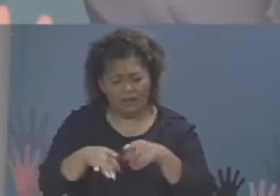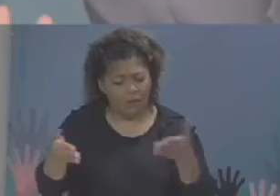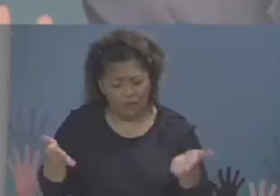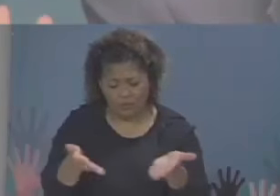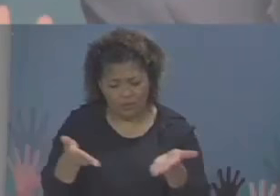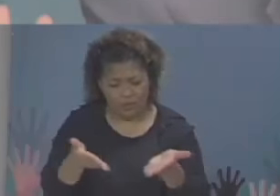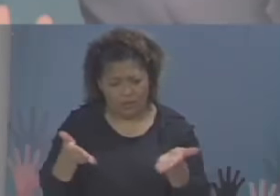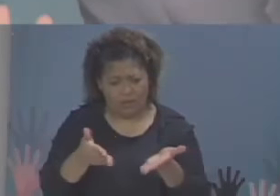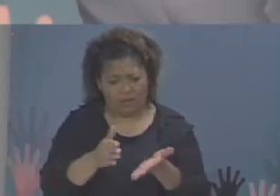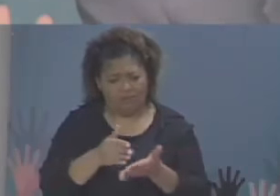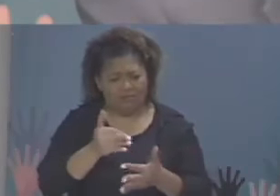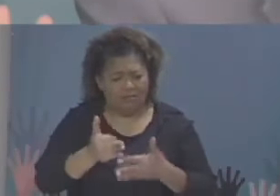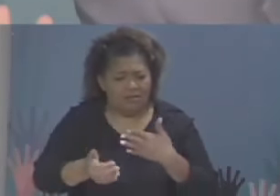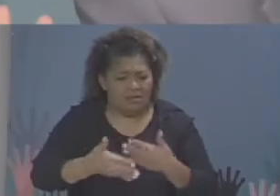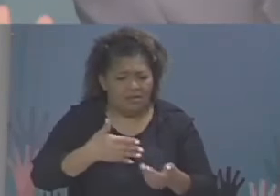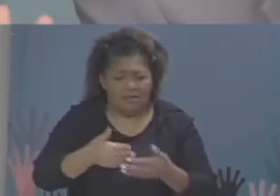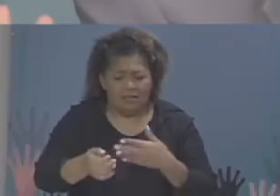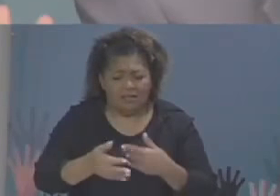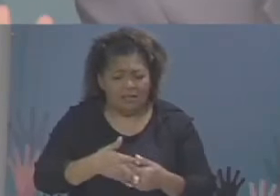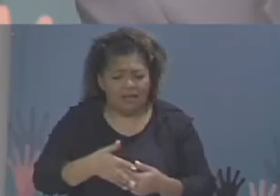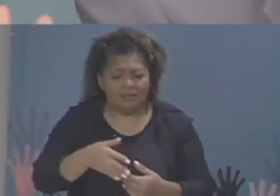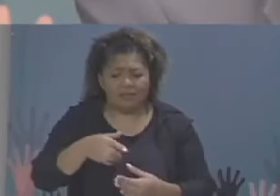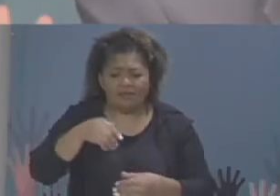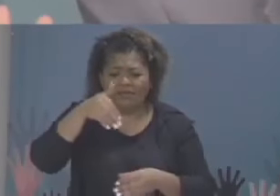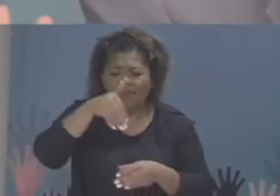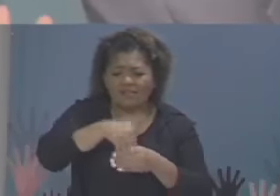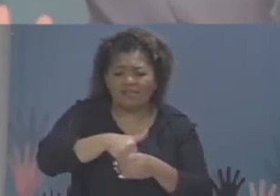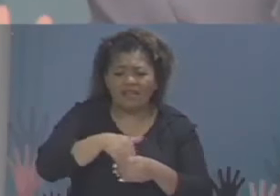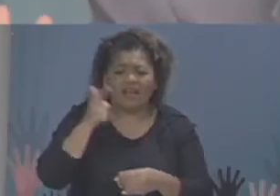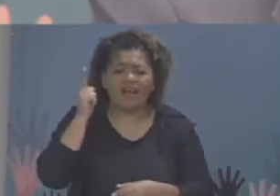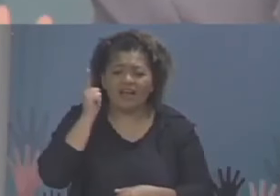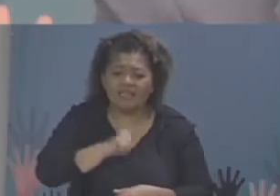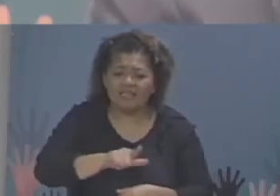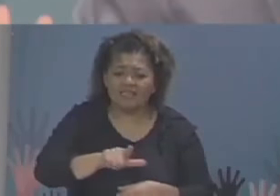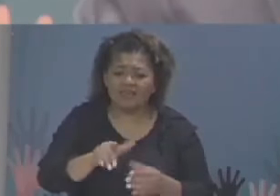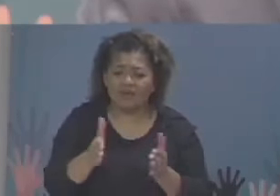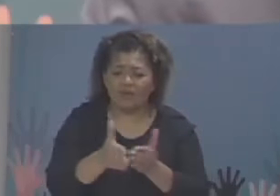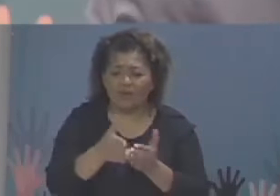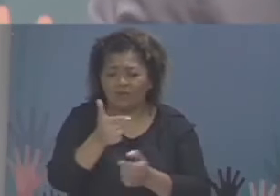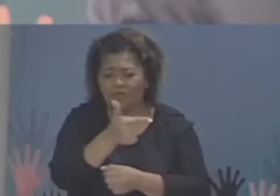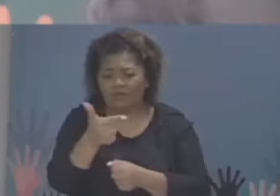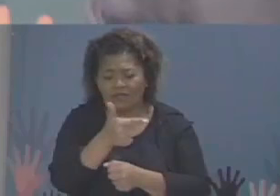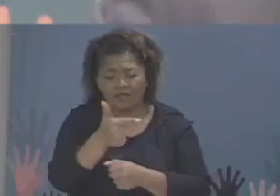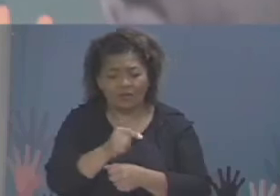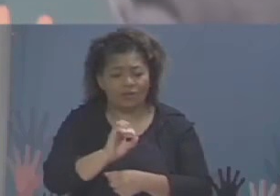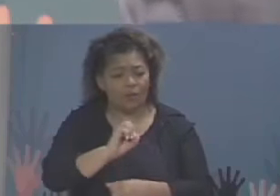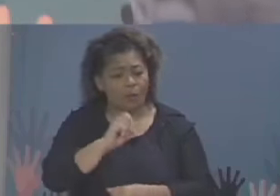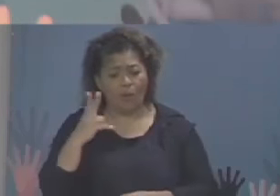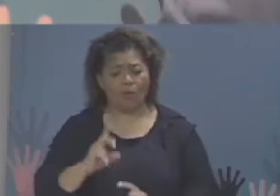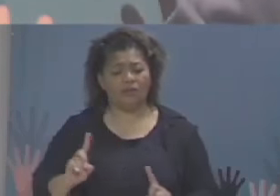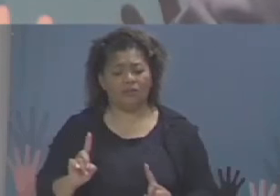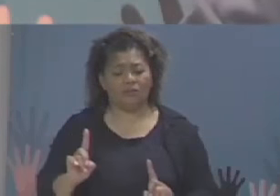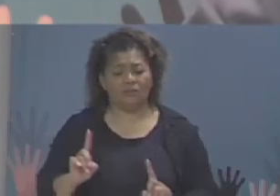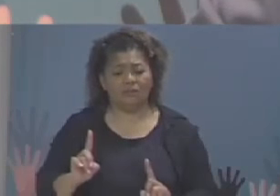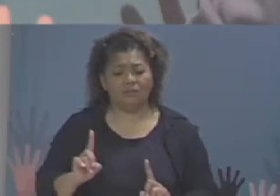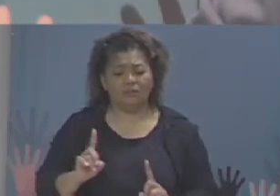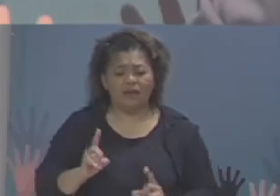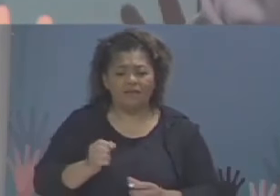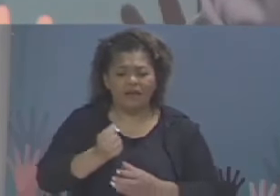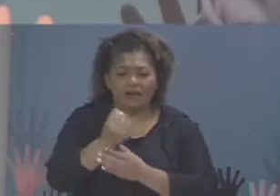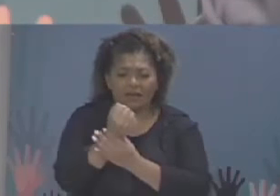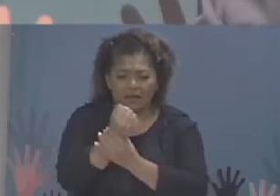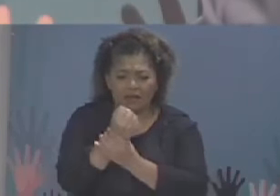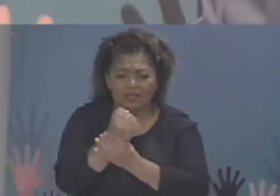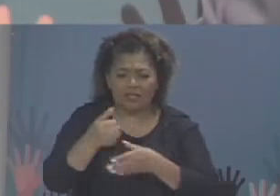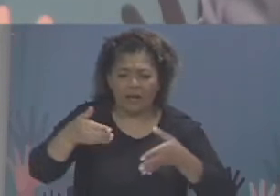de estarmos ou não na próxima gestão, que este projeto estratégico permaneça, porque é ele que vai garantir a